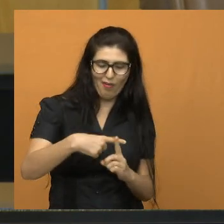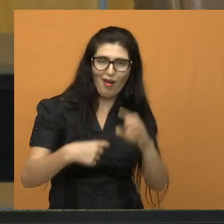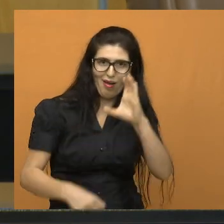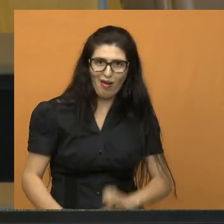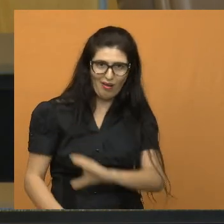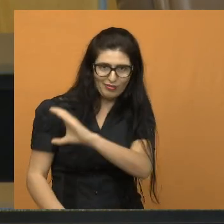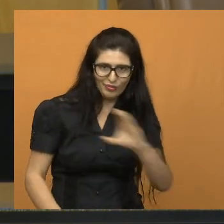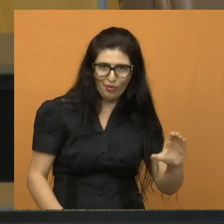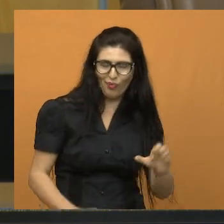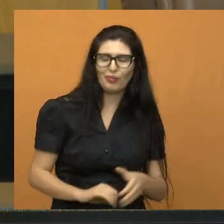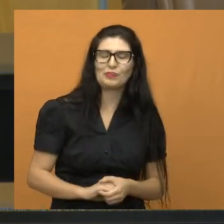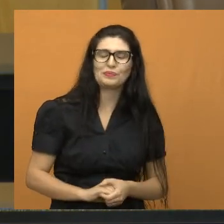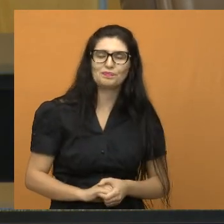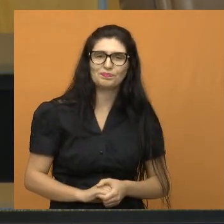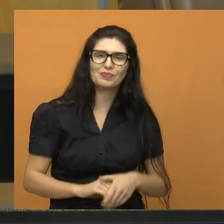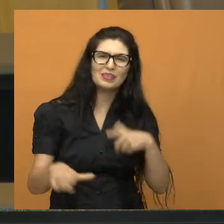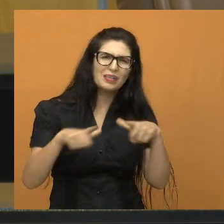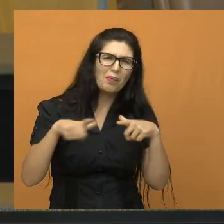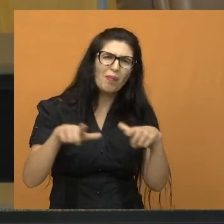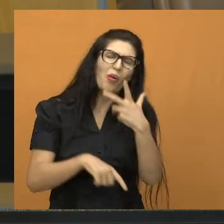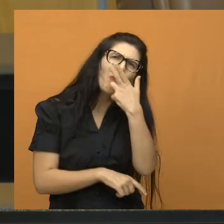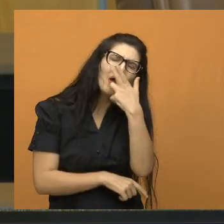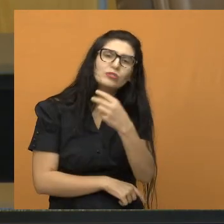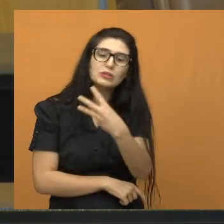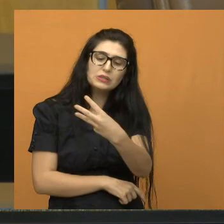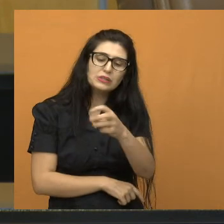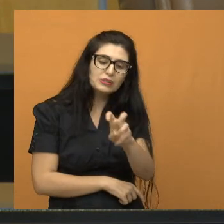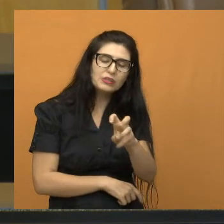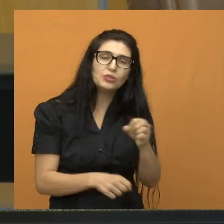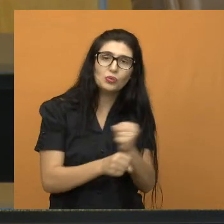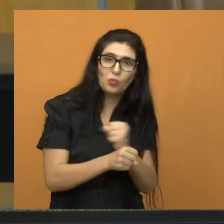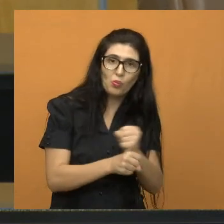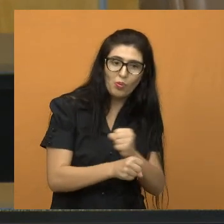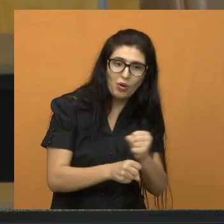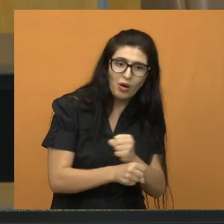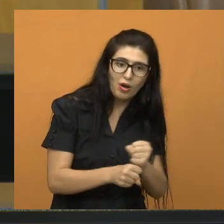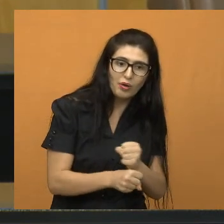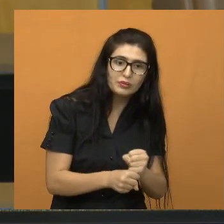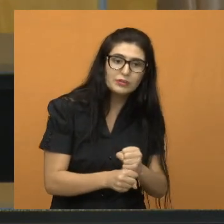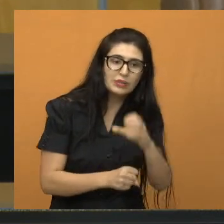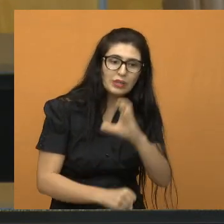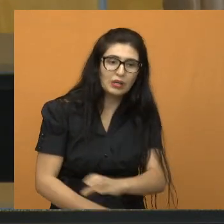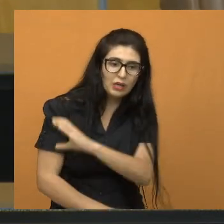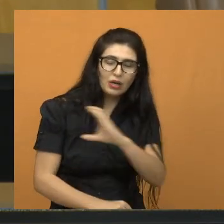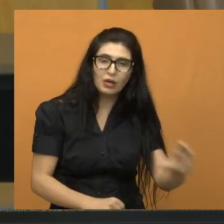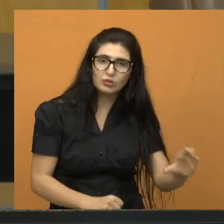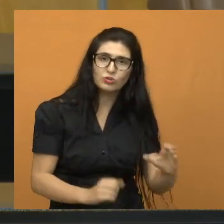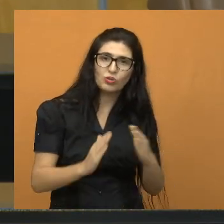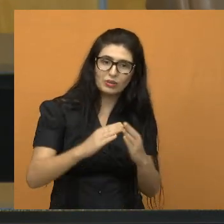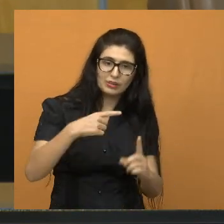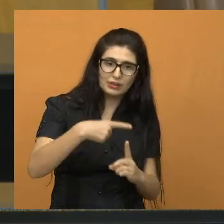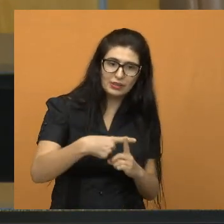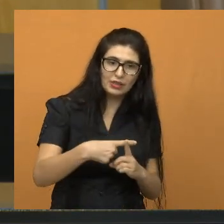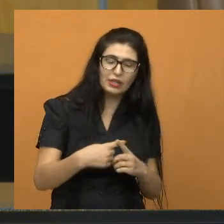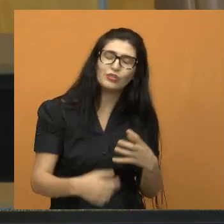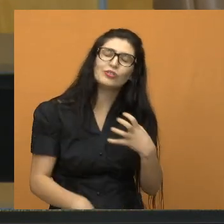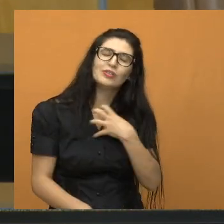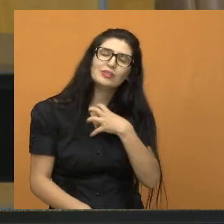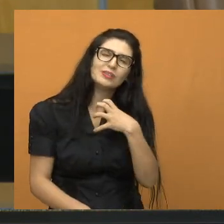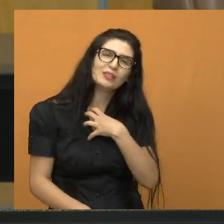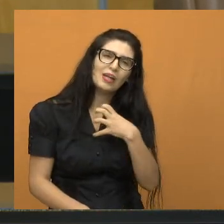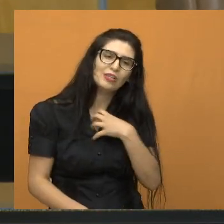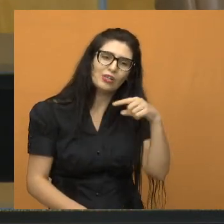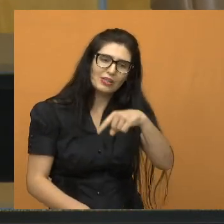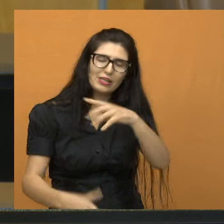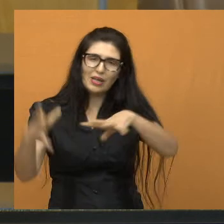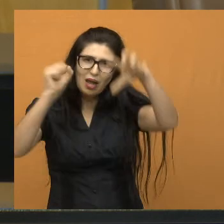atuei, acho que 35 anos nas pastorais sociais da Igreja Católica, e eu sinto muito, quem está aqui aprendeu,